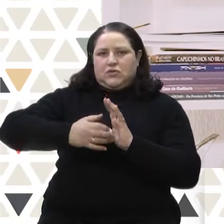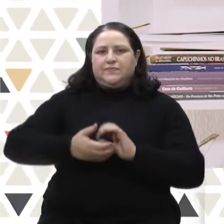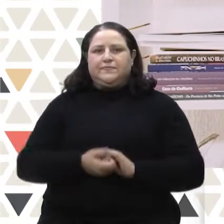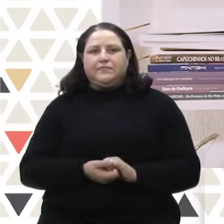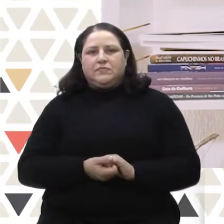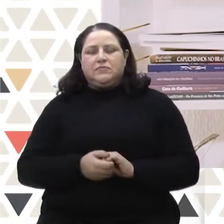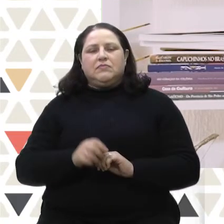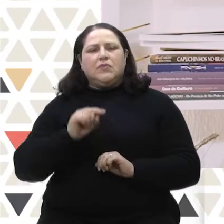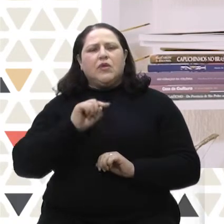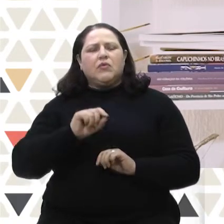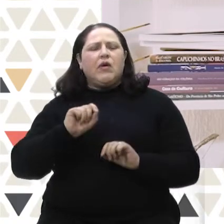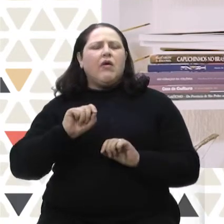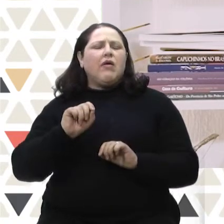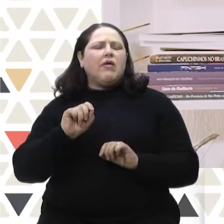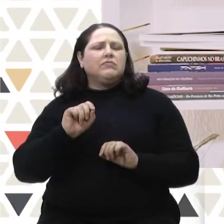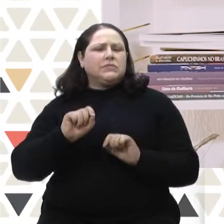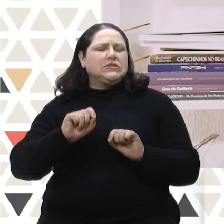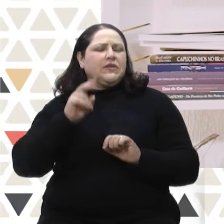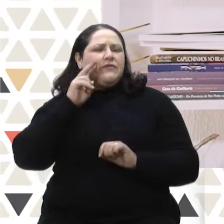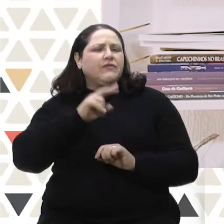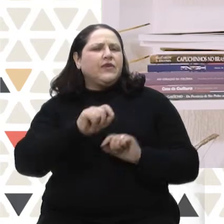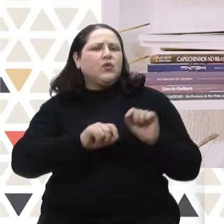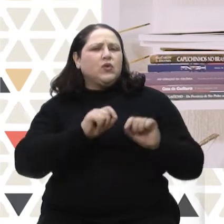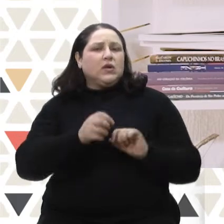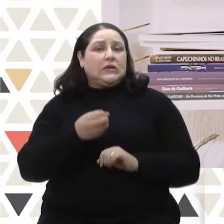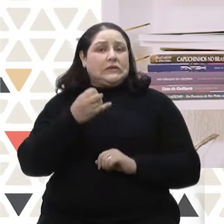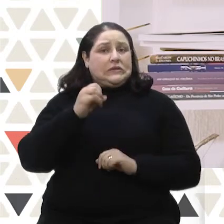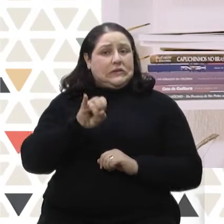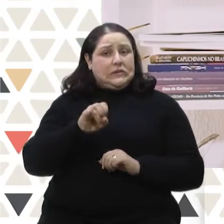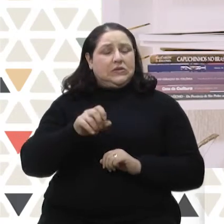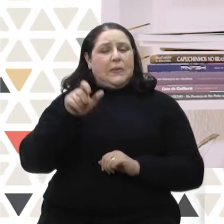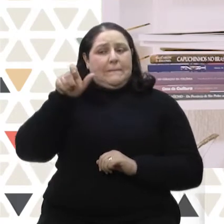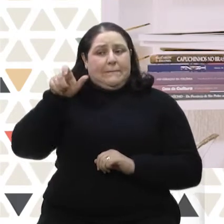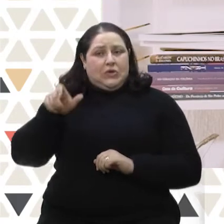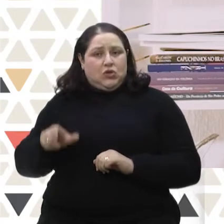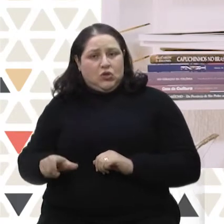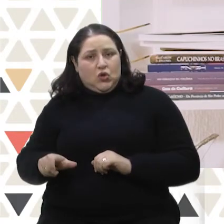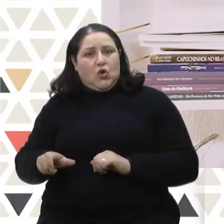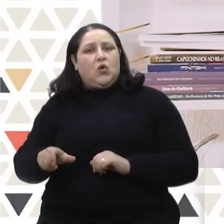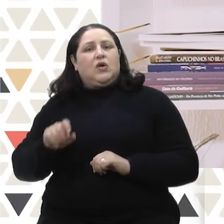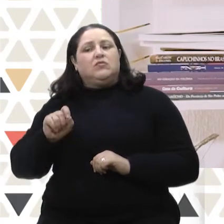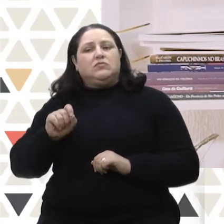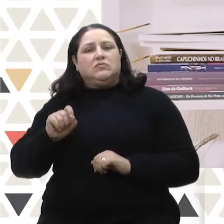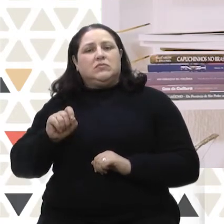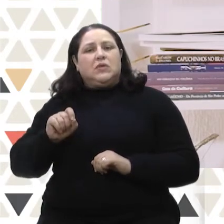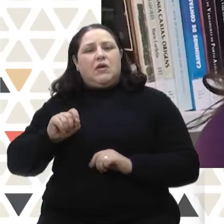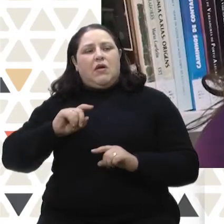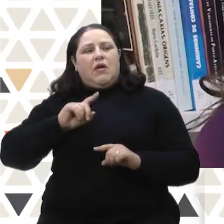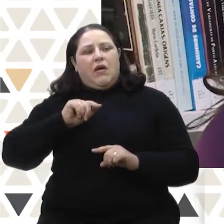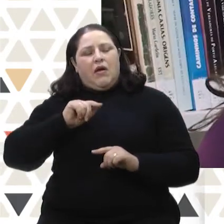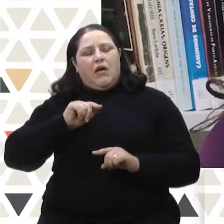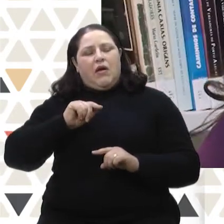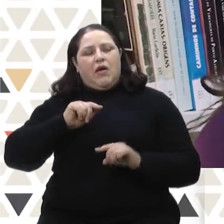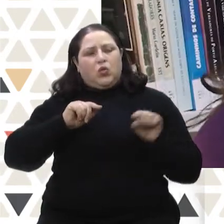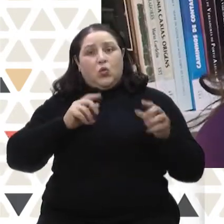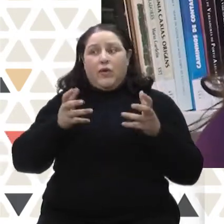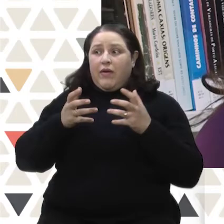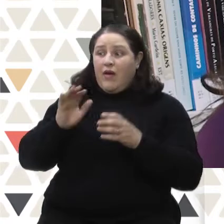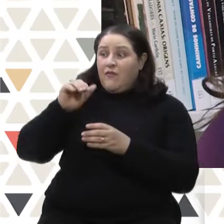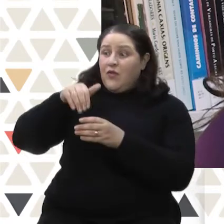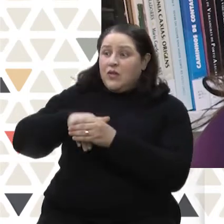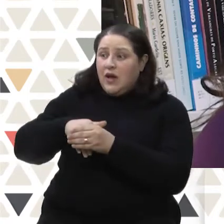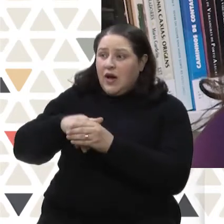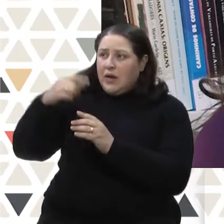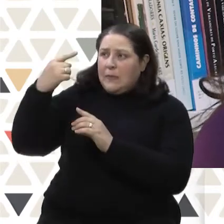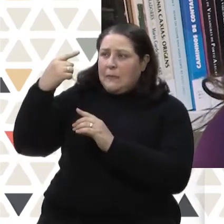ou partido. Tá? Nessa situação, o que a gente precisa verificar é se alguém está lhe impedindo de votar